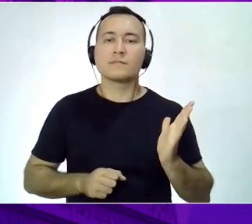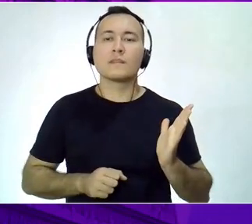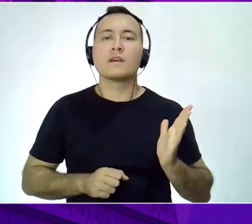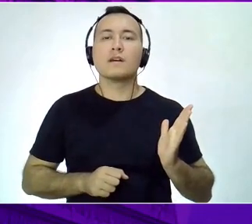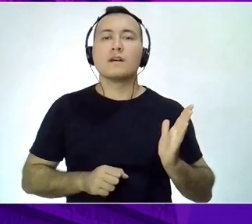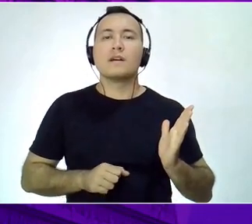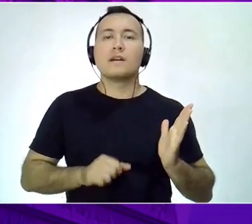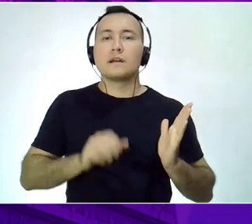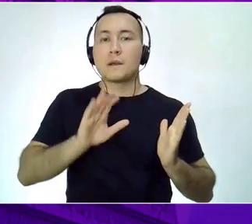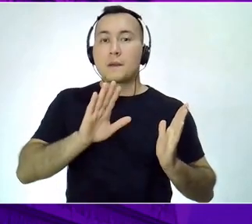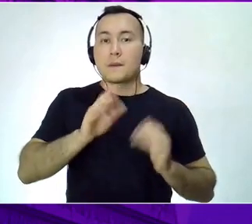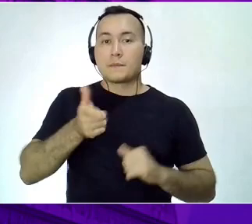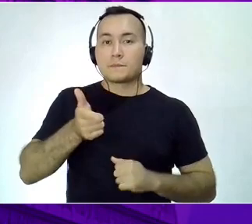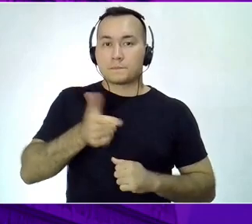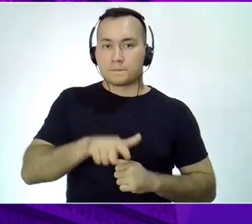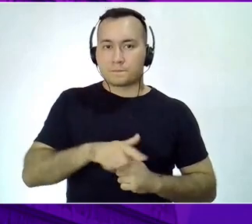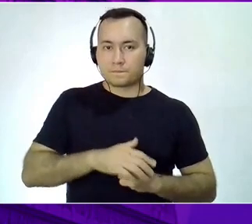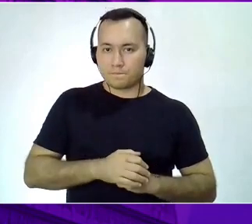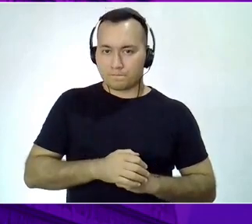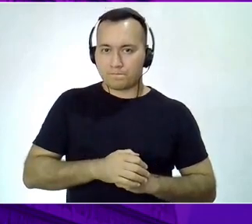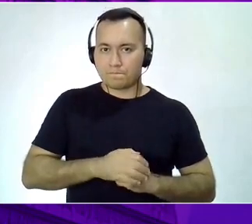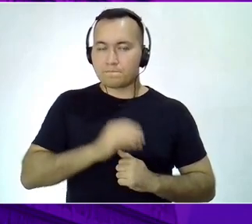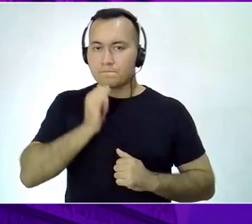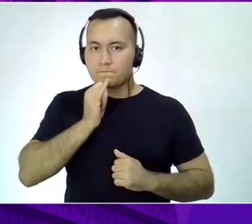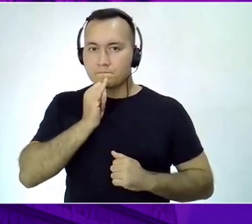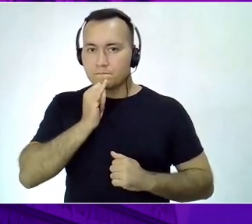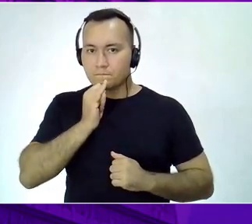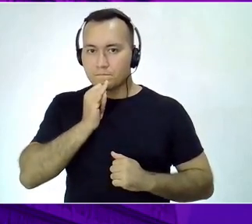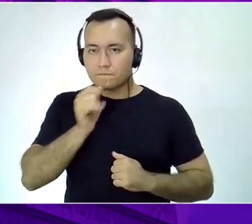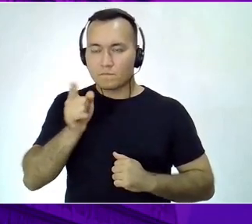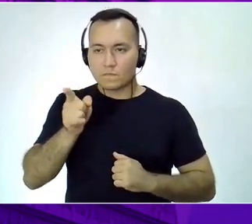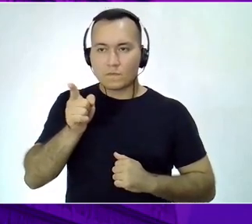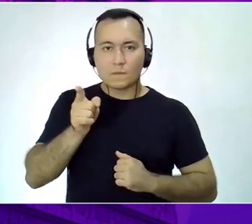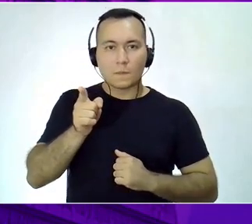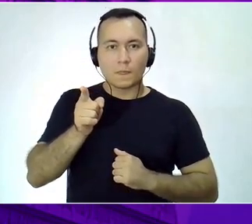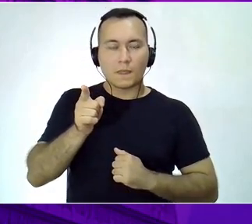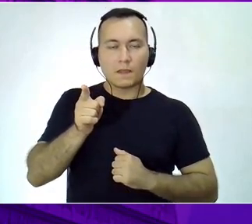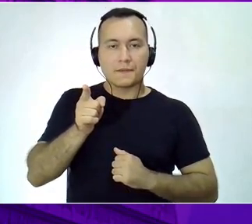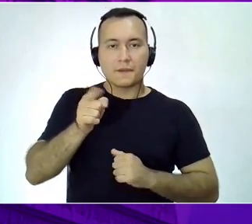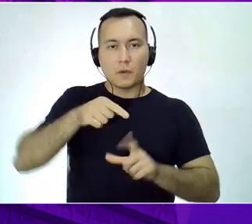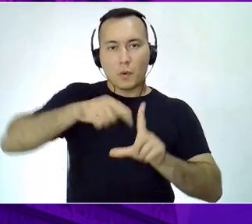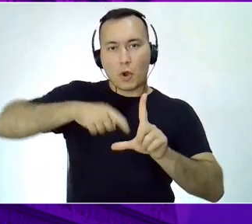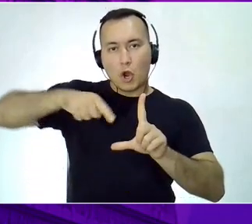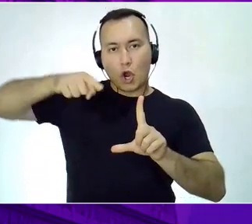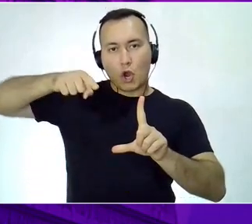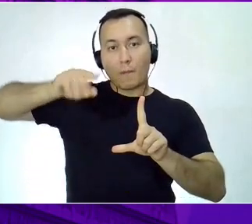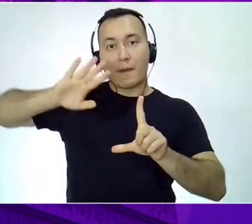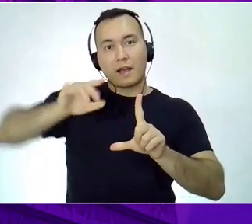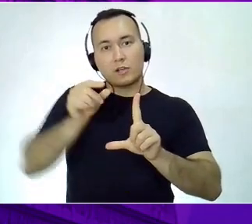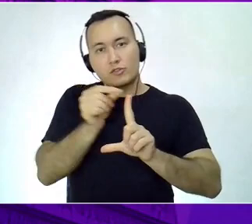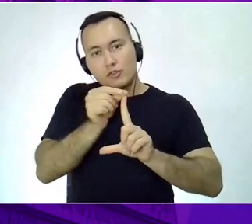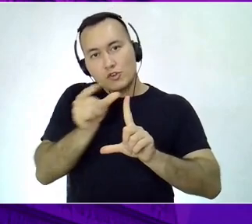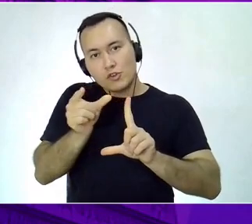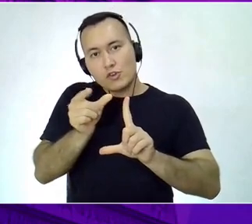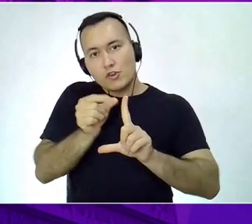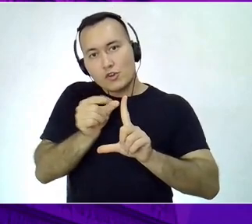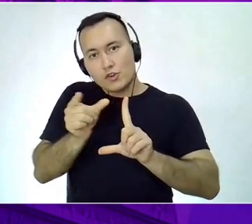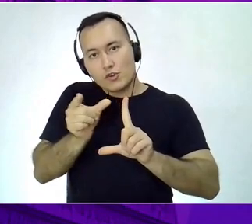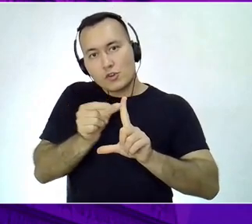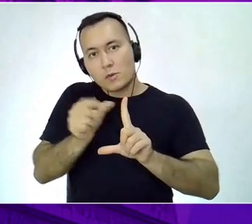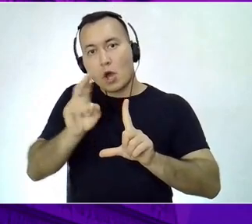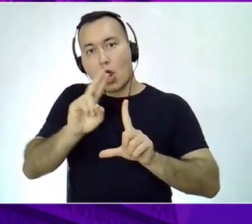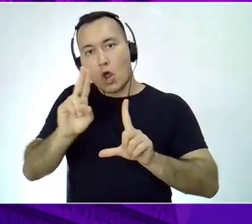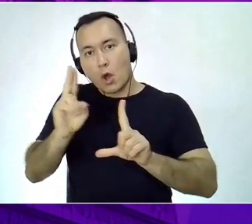empilhadas com as respostas da pesquisa. Esse estilo de frase não conta, tá? Essa está proibida. O que a gente está buscando é um bom